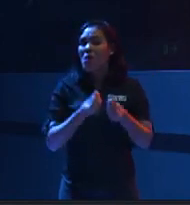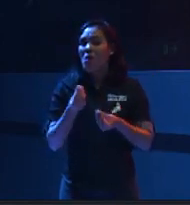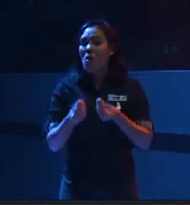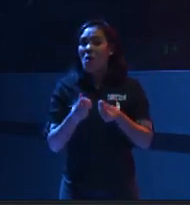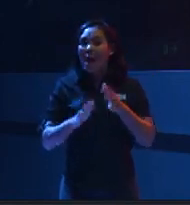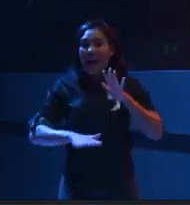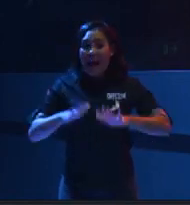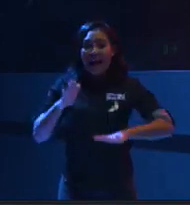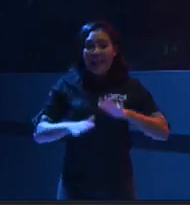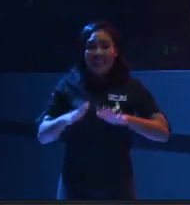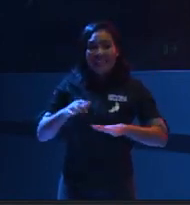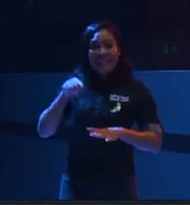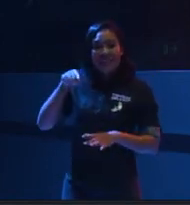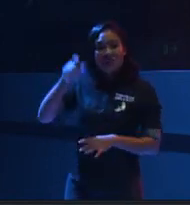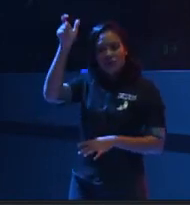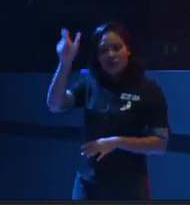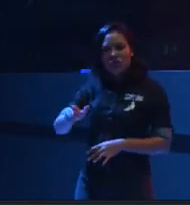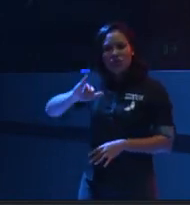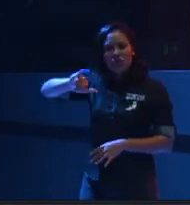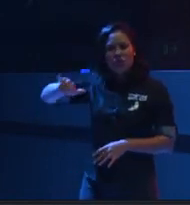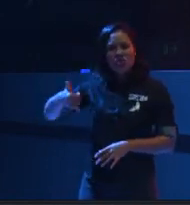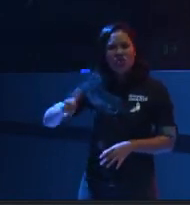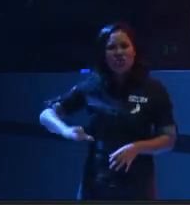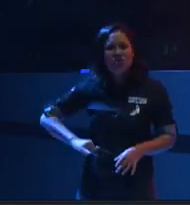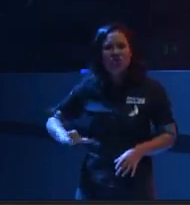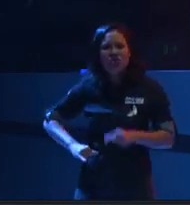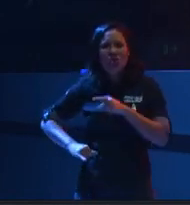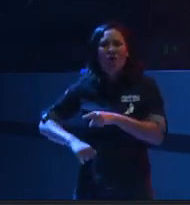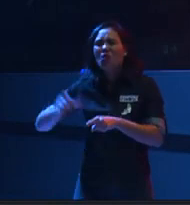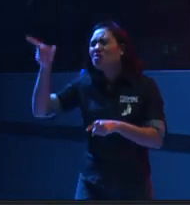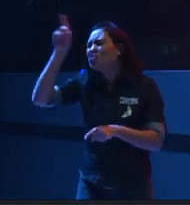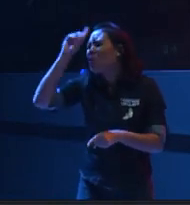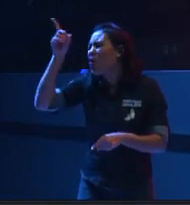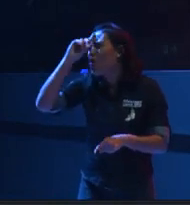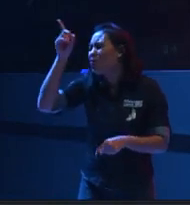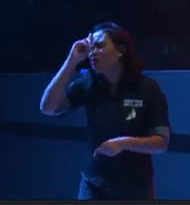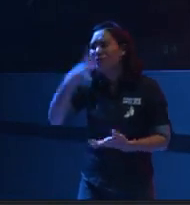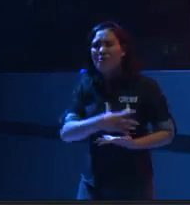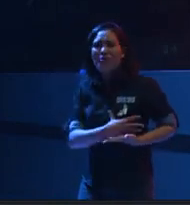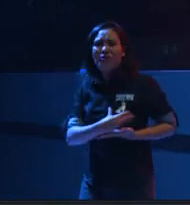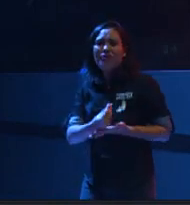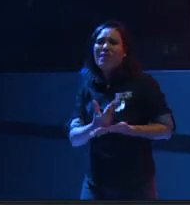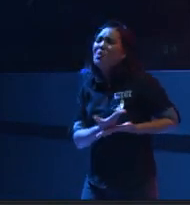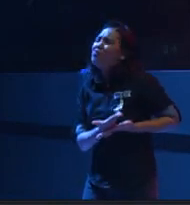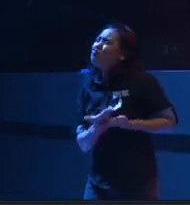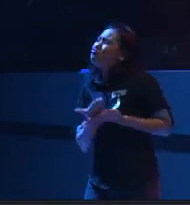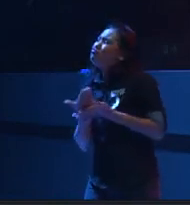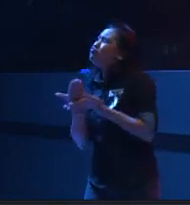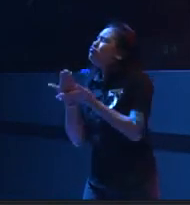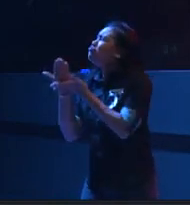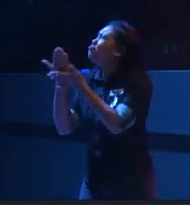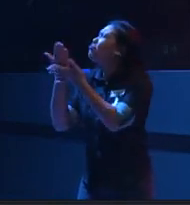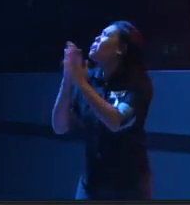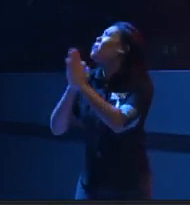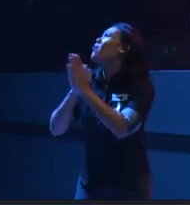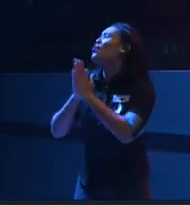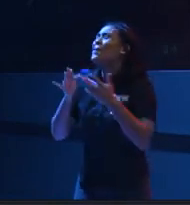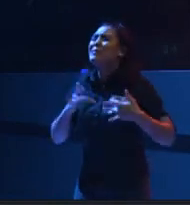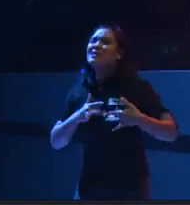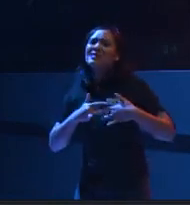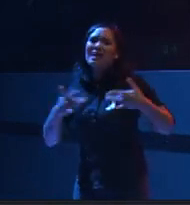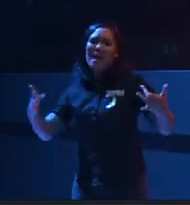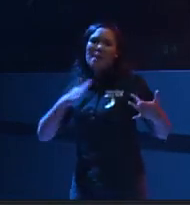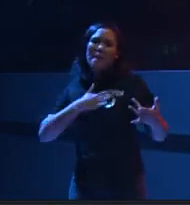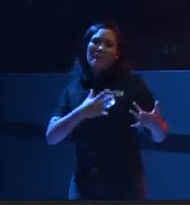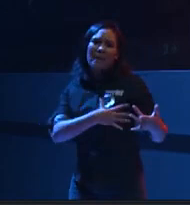seu pai o homem mais Santo da terra Jó consagrava Deus os seus filhos pedir a Deus misericórdia para os seus filhos